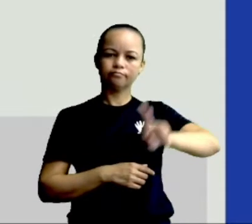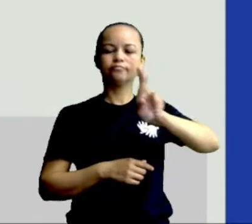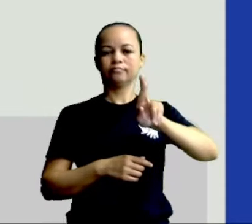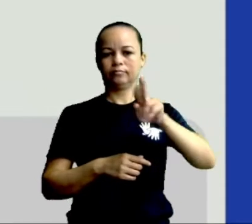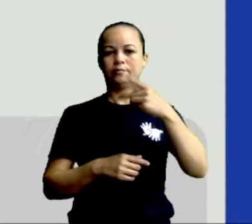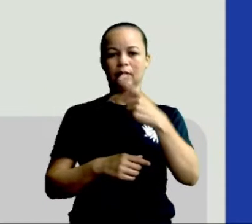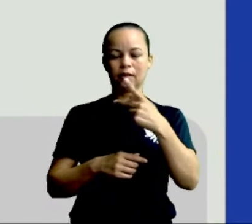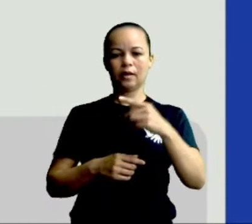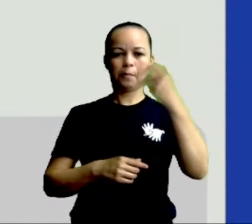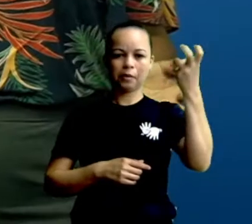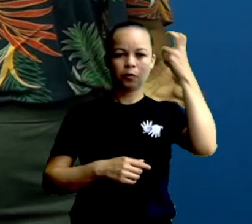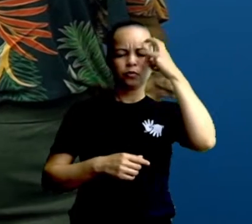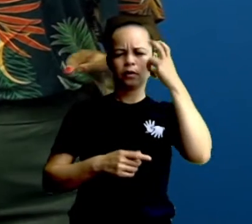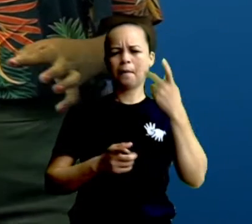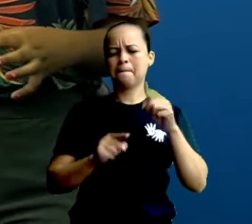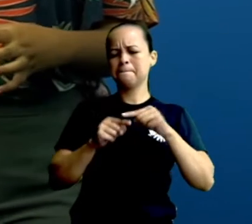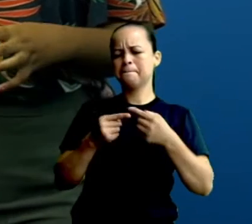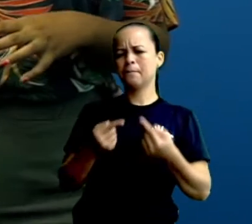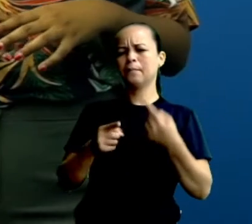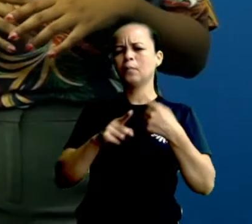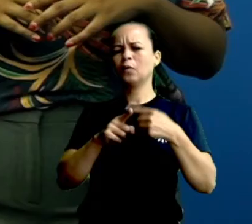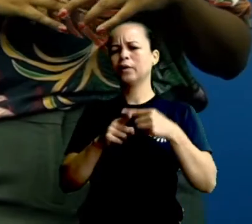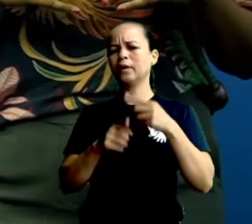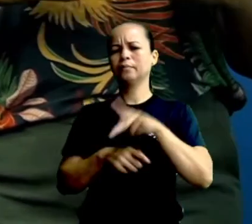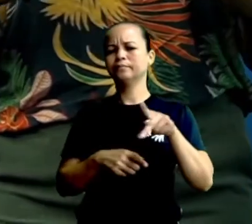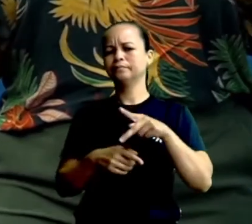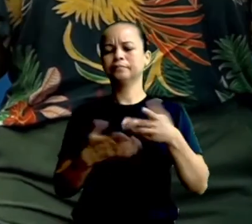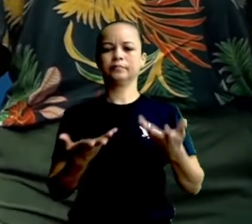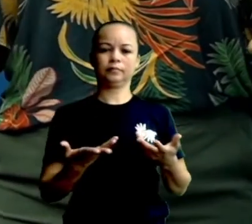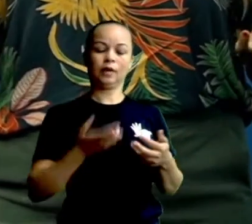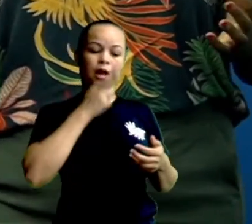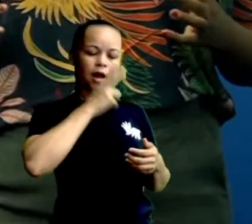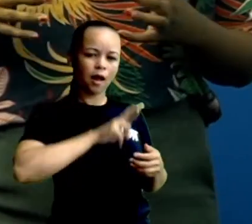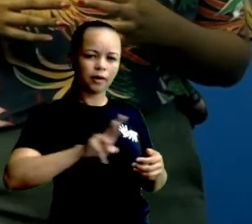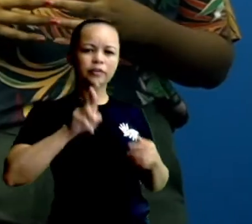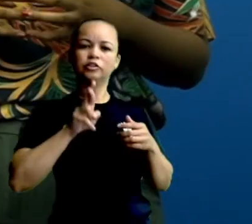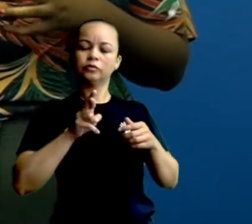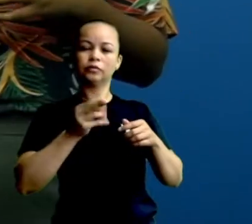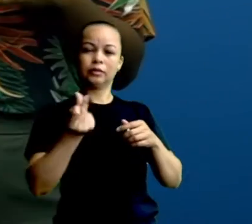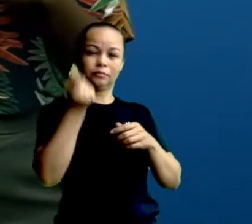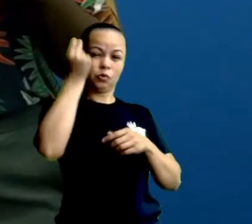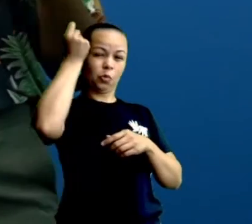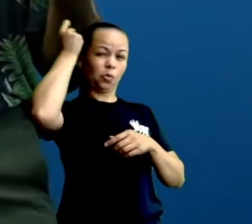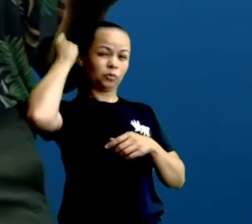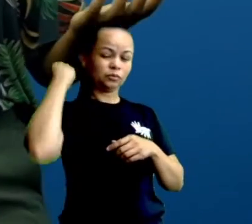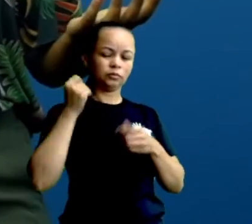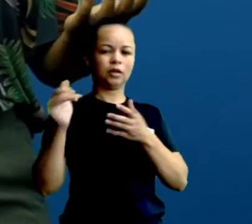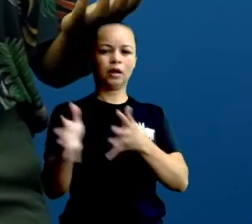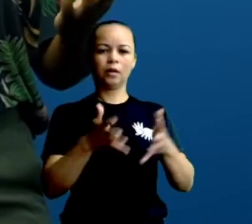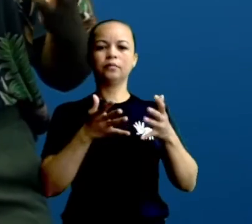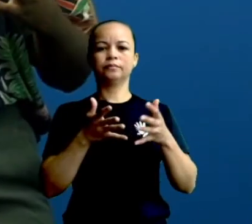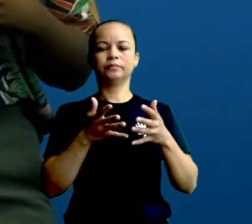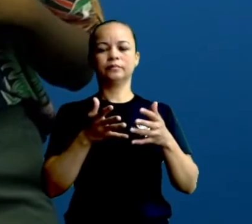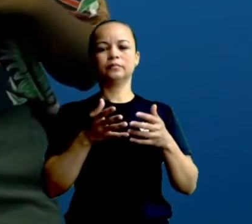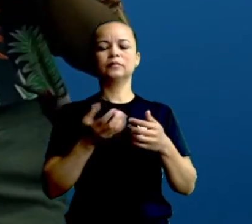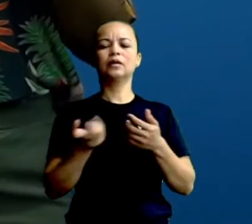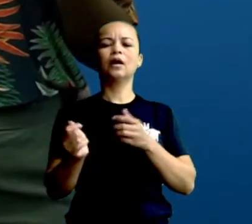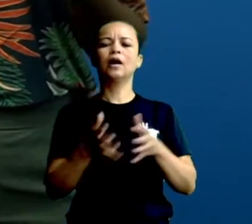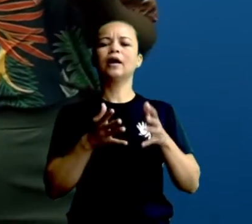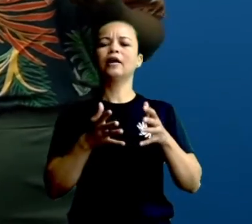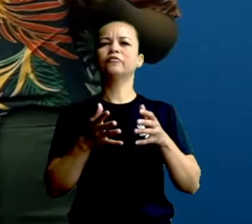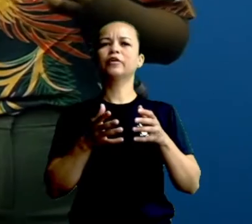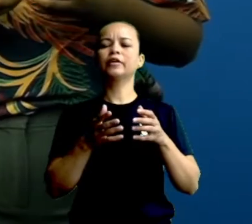cultural. Mas por que, professora? A religião durante muito tempo foi as religiões, foi